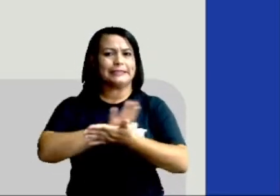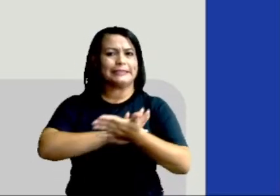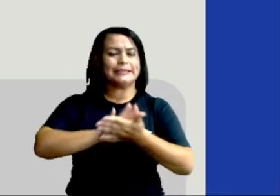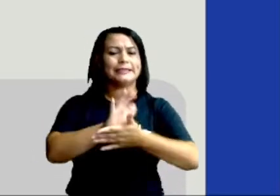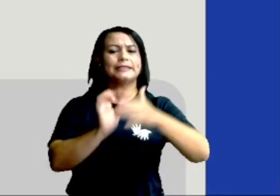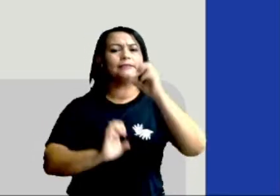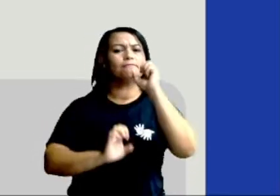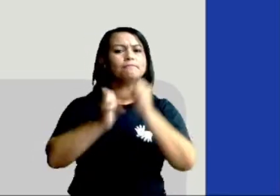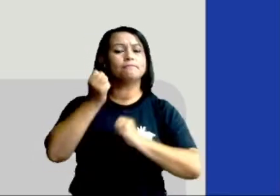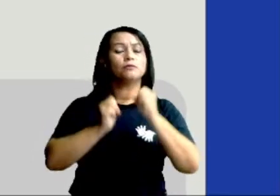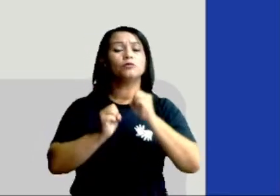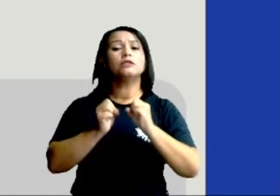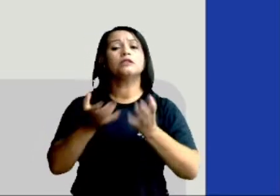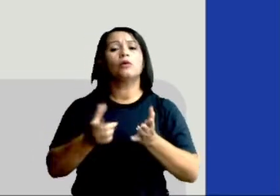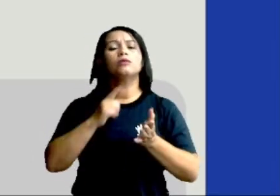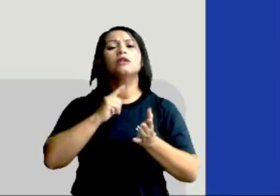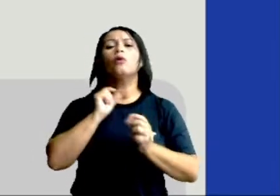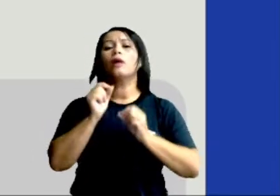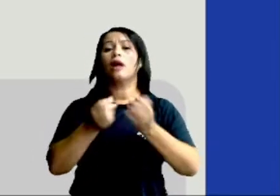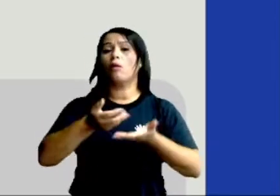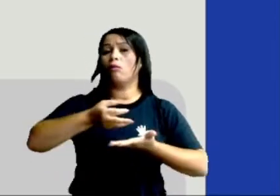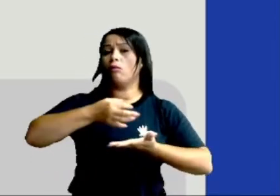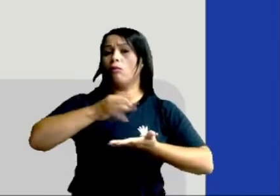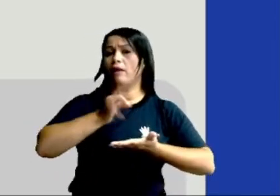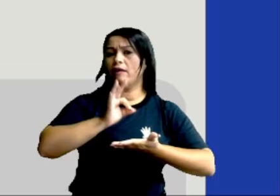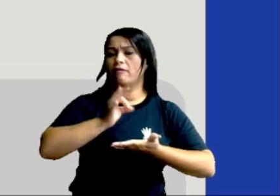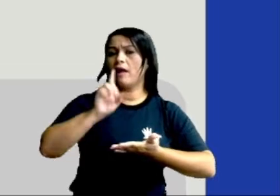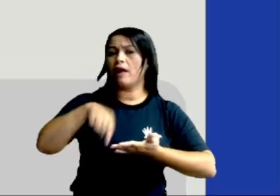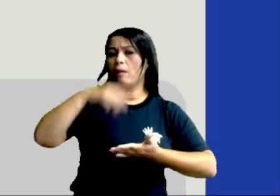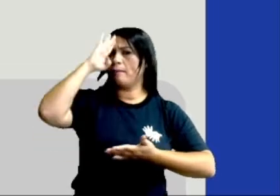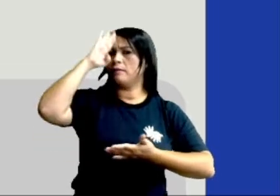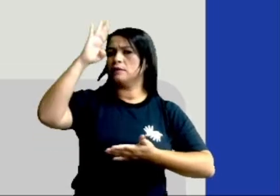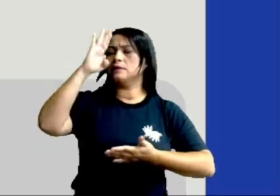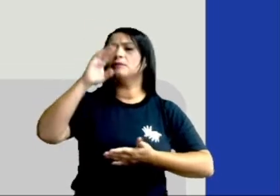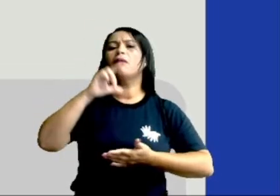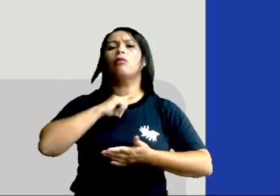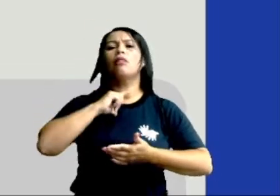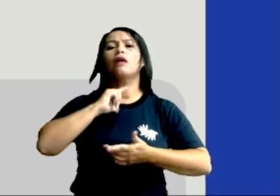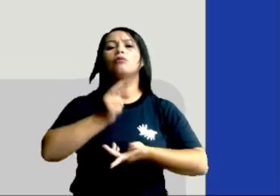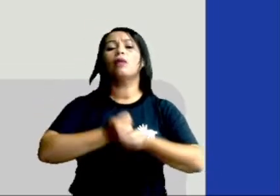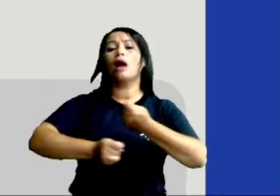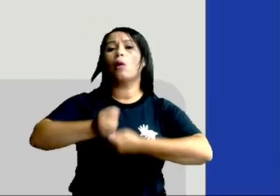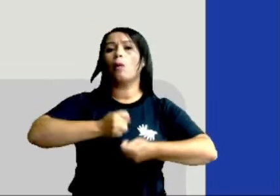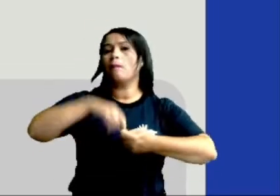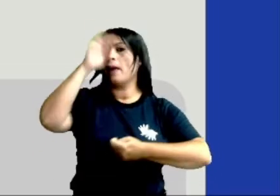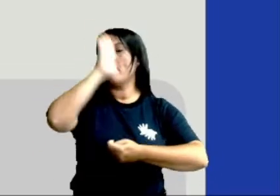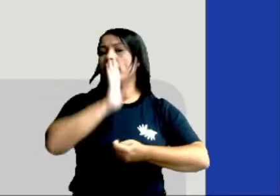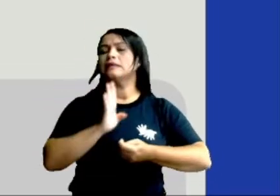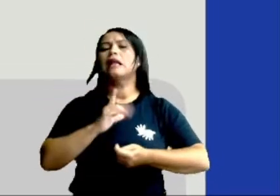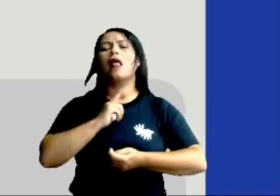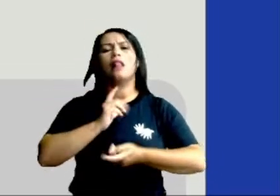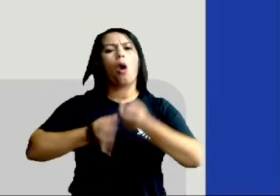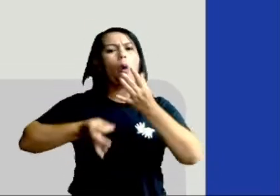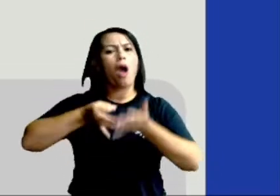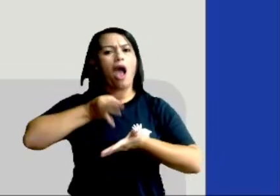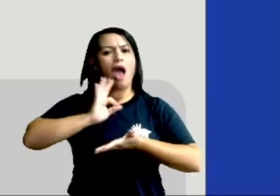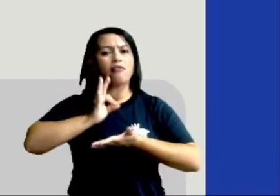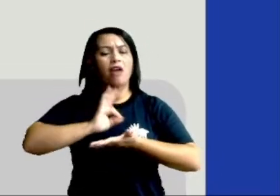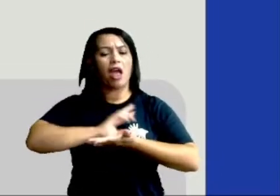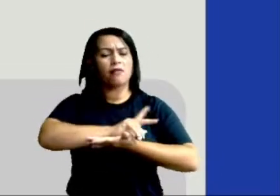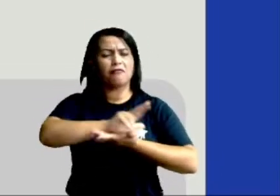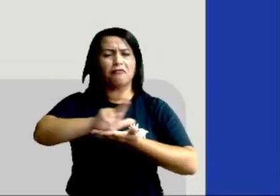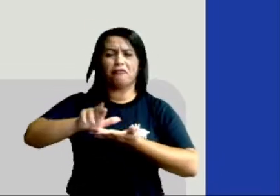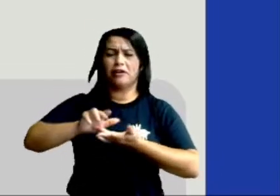Brasil. Nessa época, o café era o principal produto da economia brasileira. O café gerou muito dinheiro